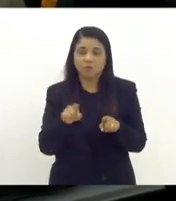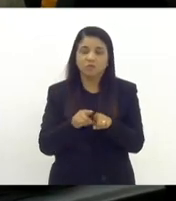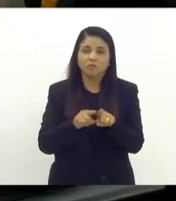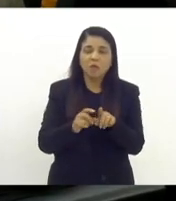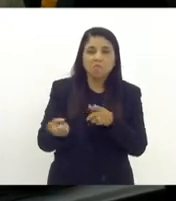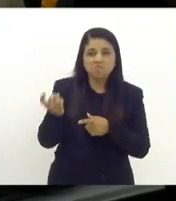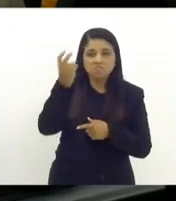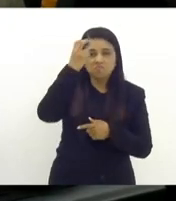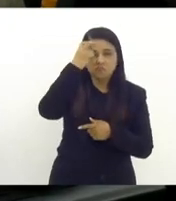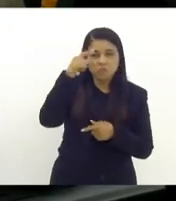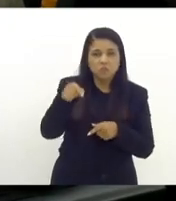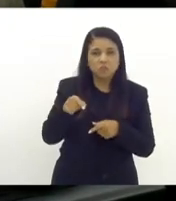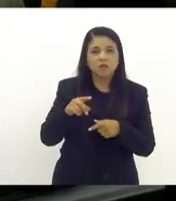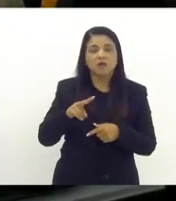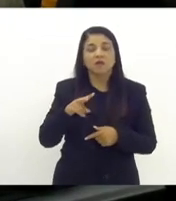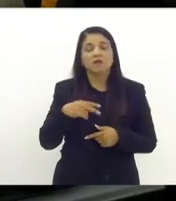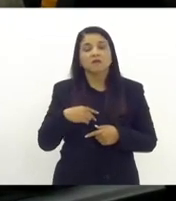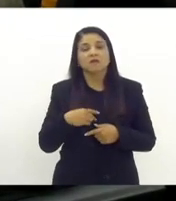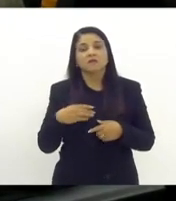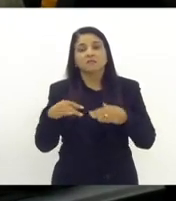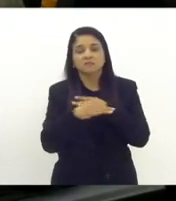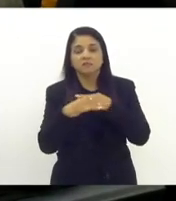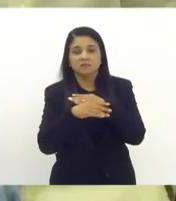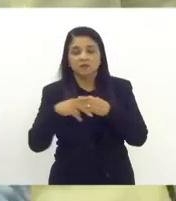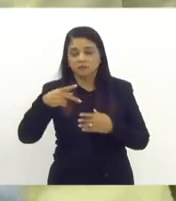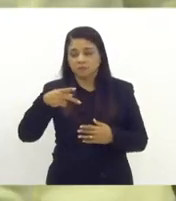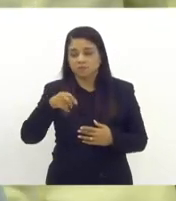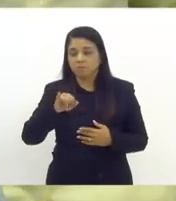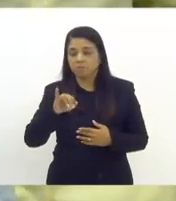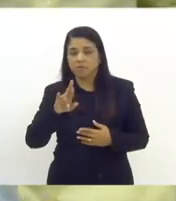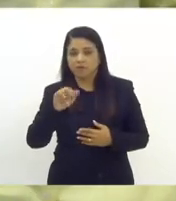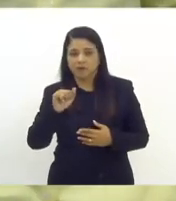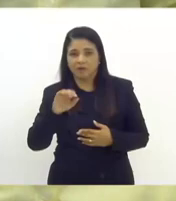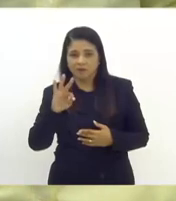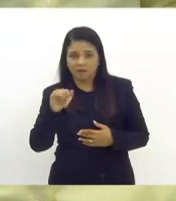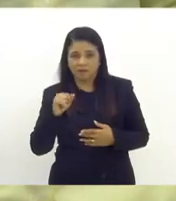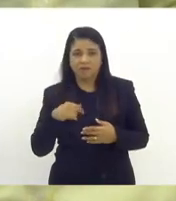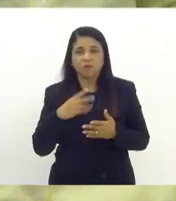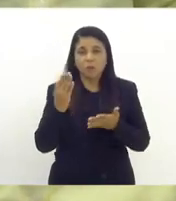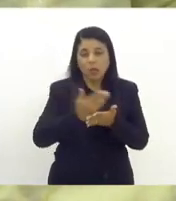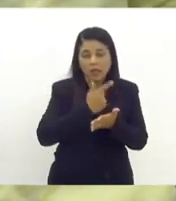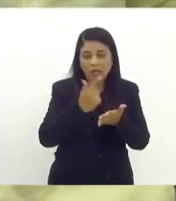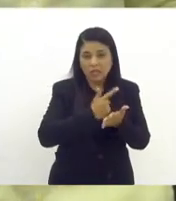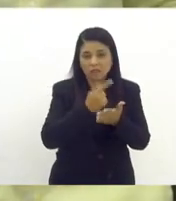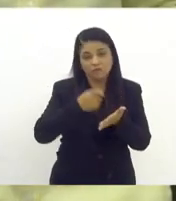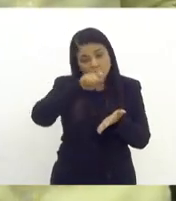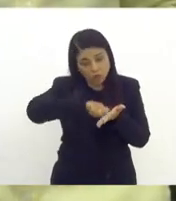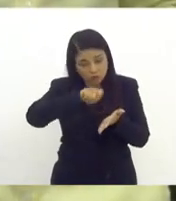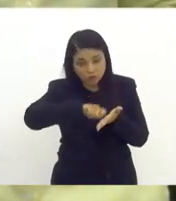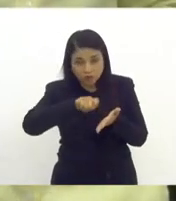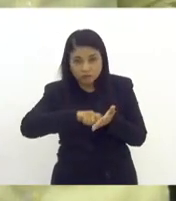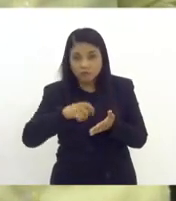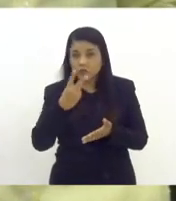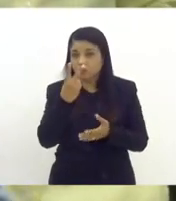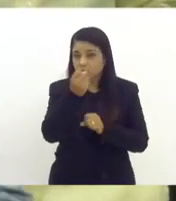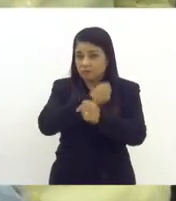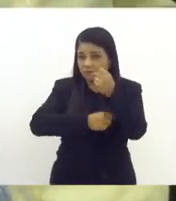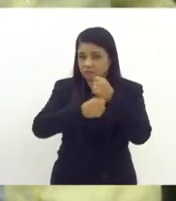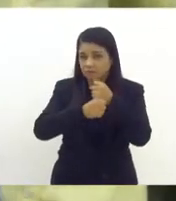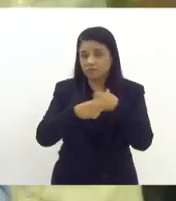é um coletivo cultural e uma e o cidade pirata que é uma plataforma de um livro que eu escrevia dois anos atrás sobre os blocos de rua eh